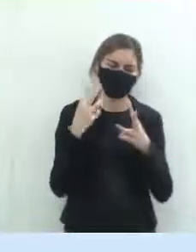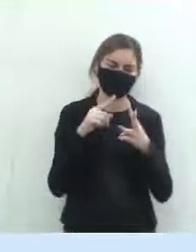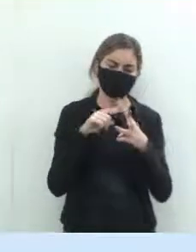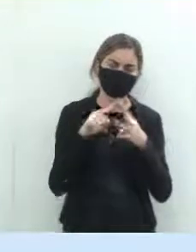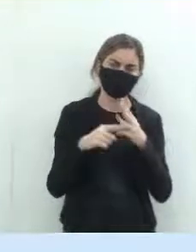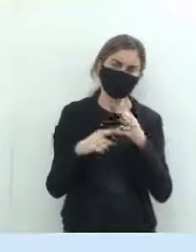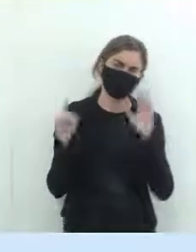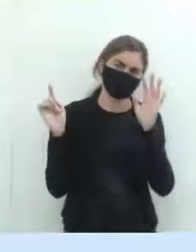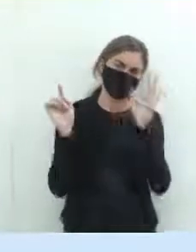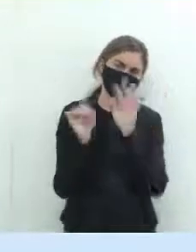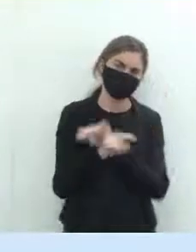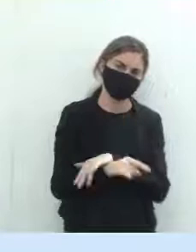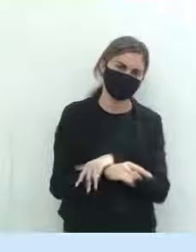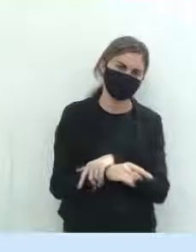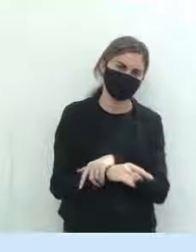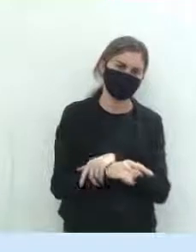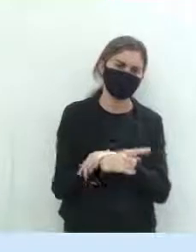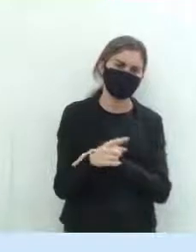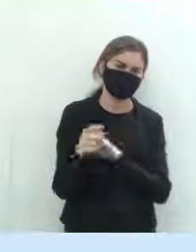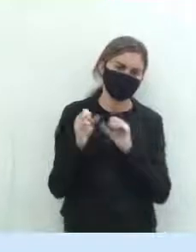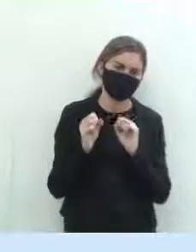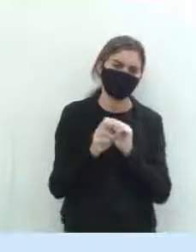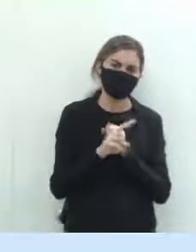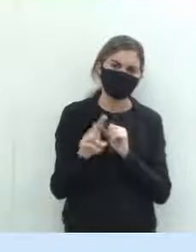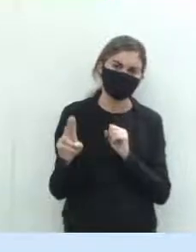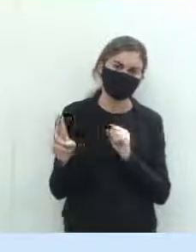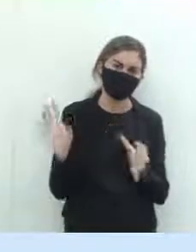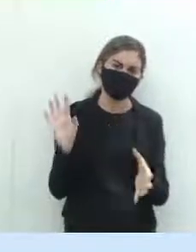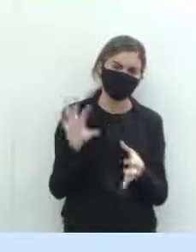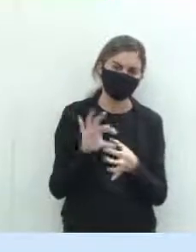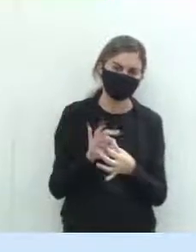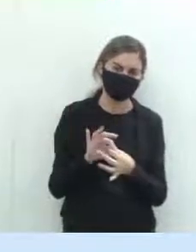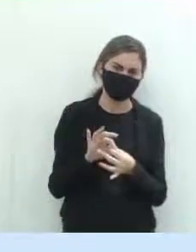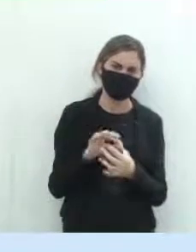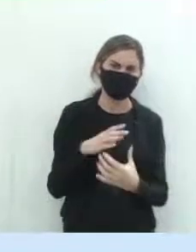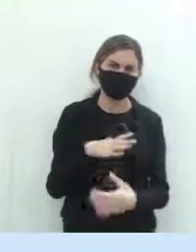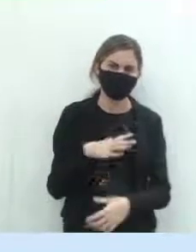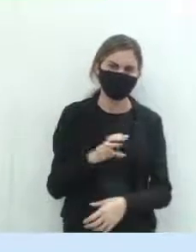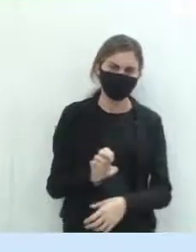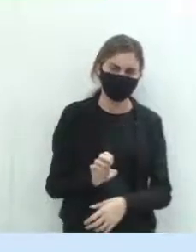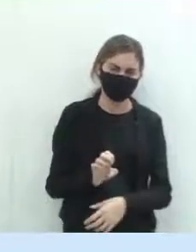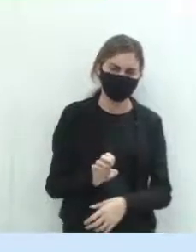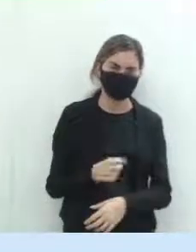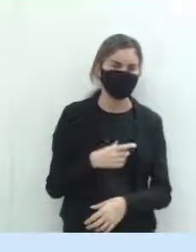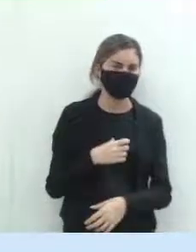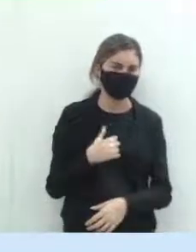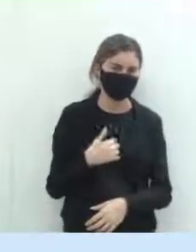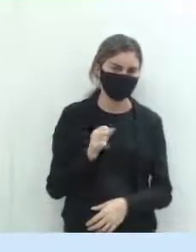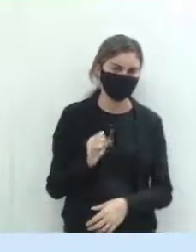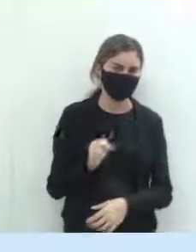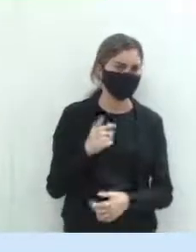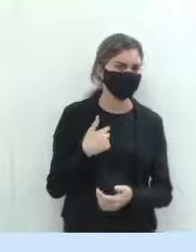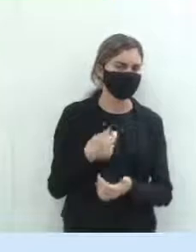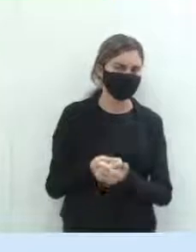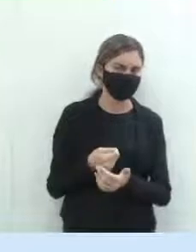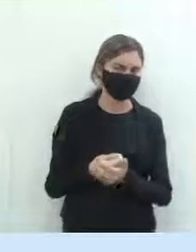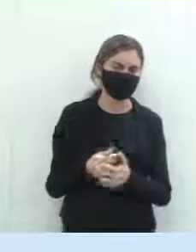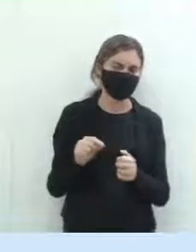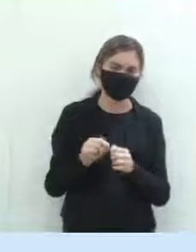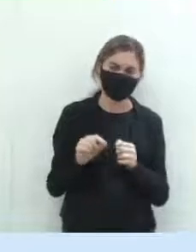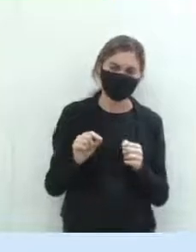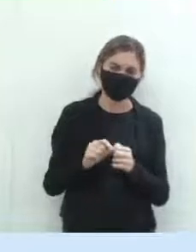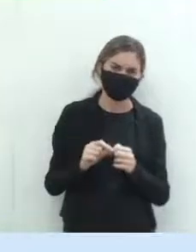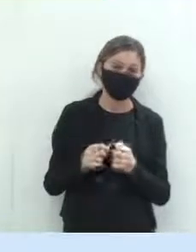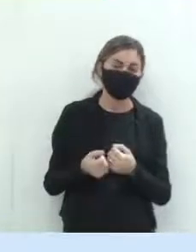perguntas que poderíamos chamar de integradoras em relação à ética? Eu posso, eu devo, eu vou fazer?